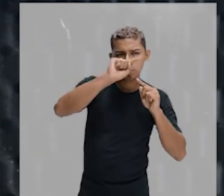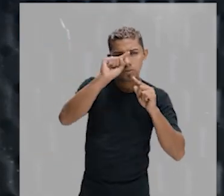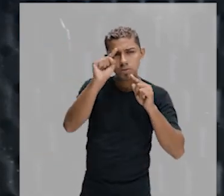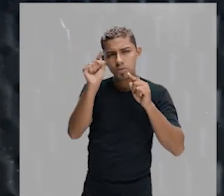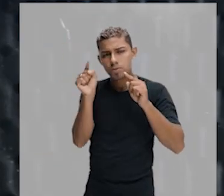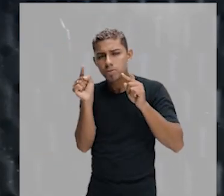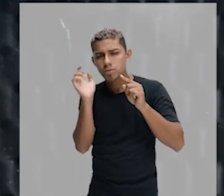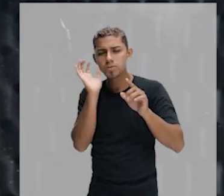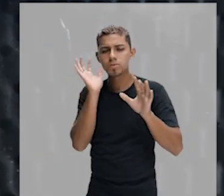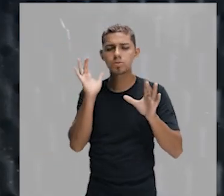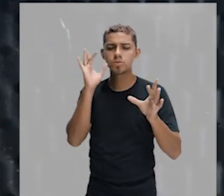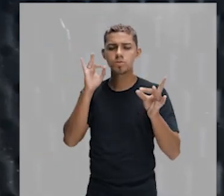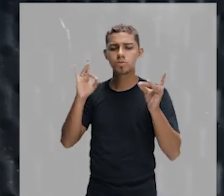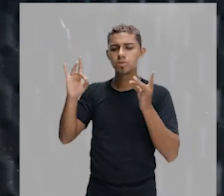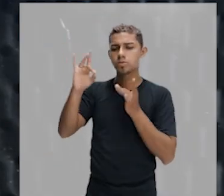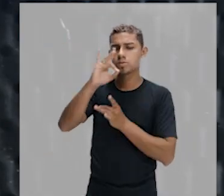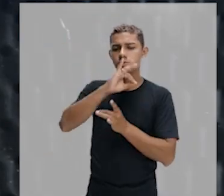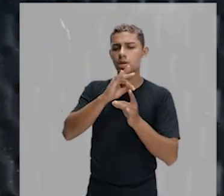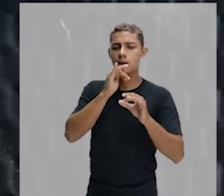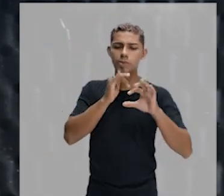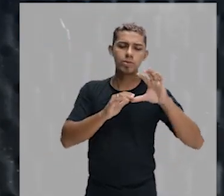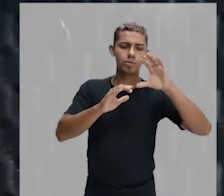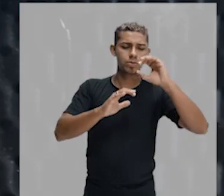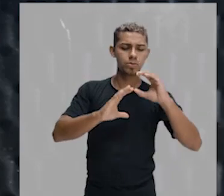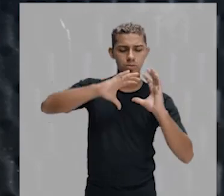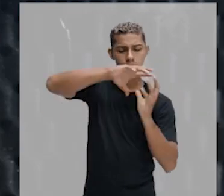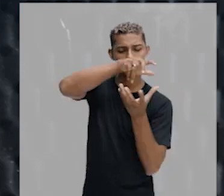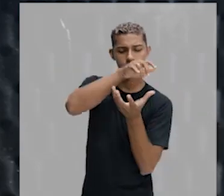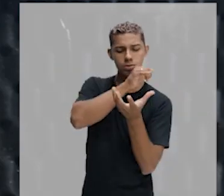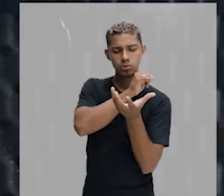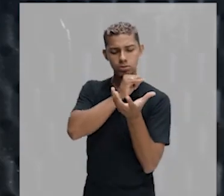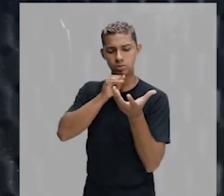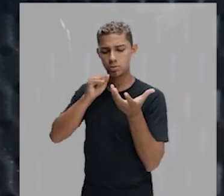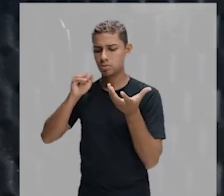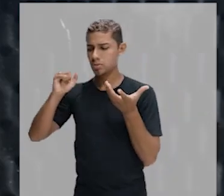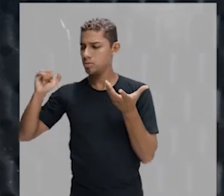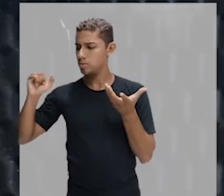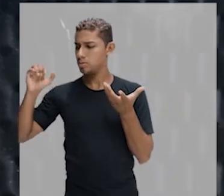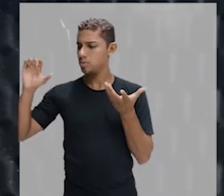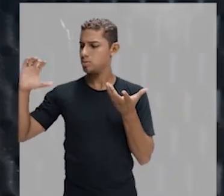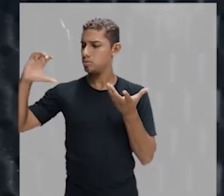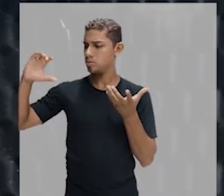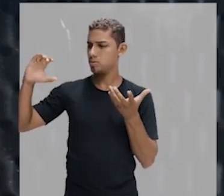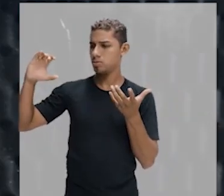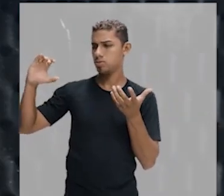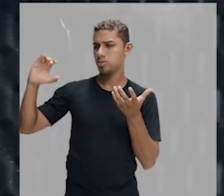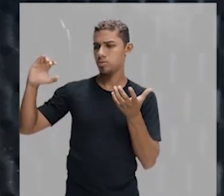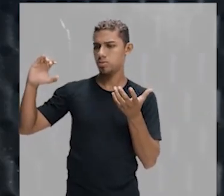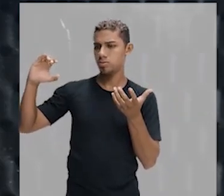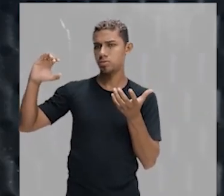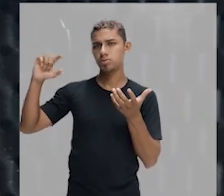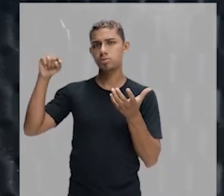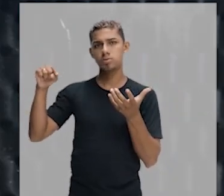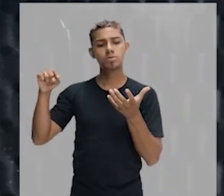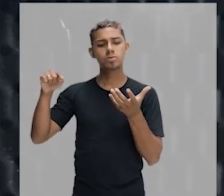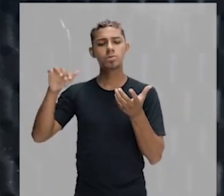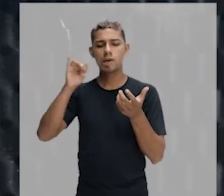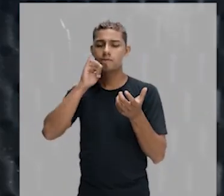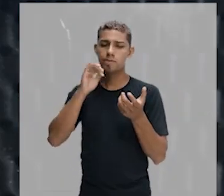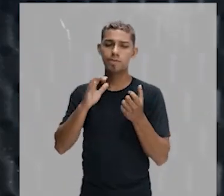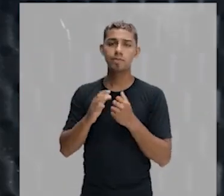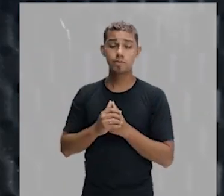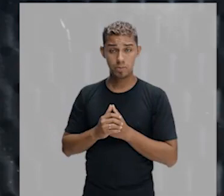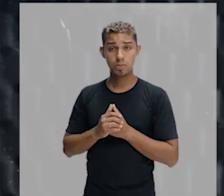com os paralelos, não é isso? Com a questão da latitude, nós vimos que o Sol ele faz o movimento com uma certa angulação, mas que